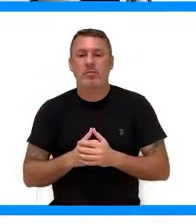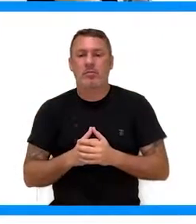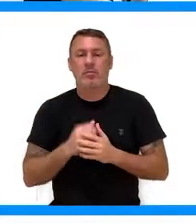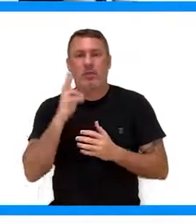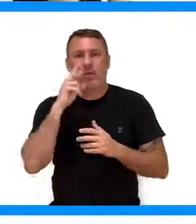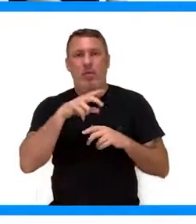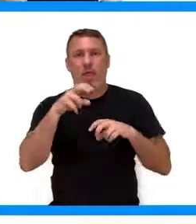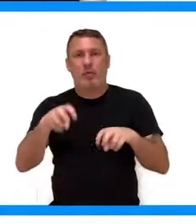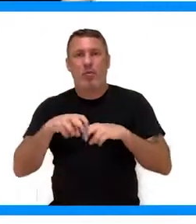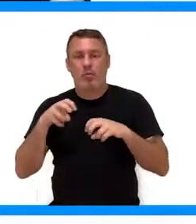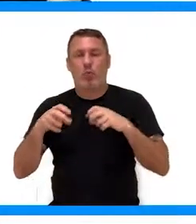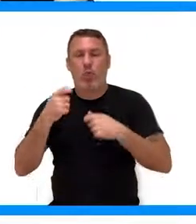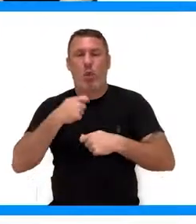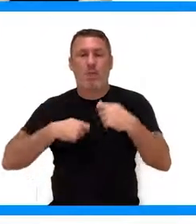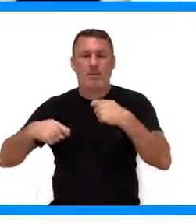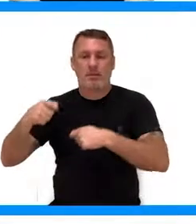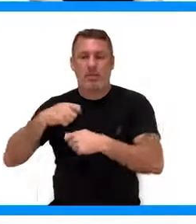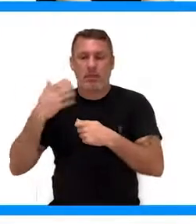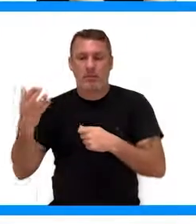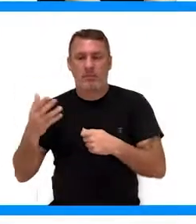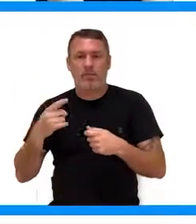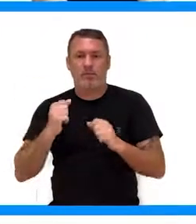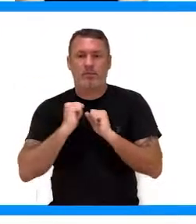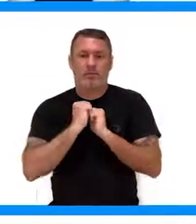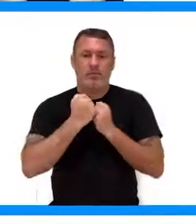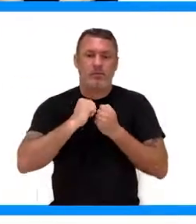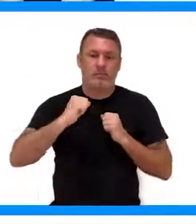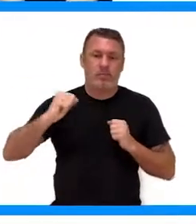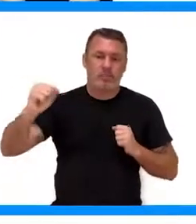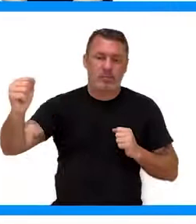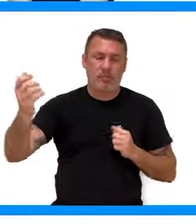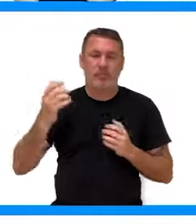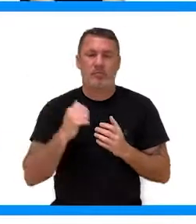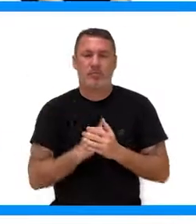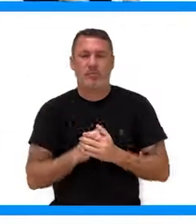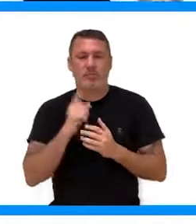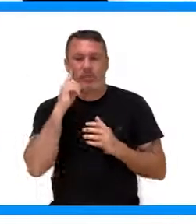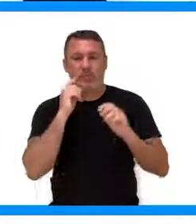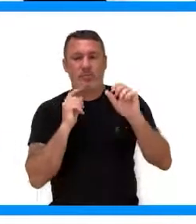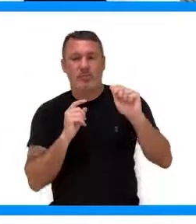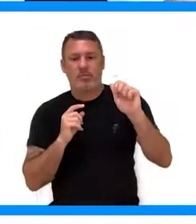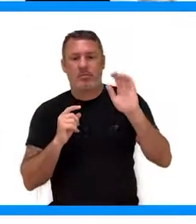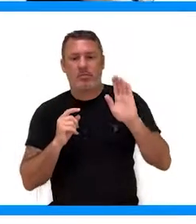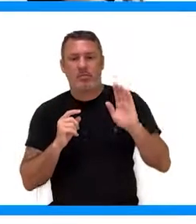A agricultura comercial, grandes propriedades